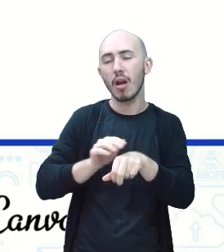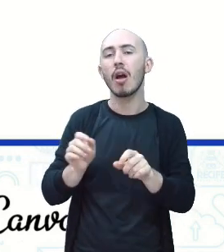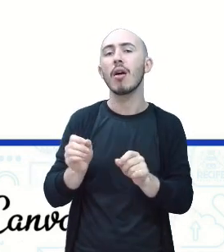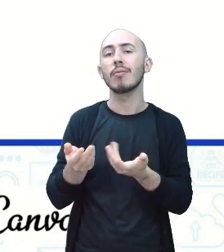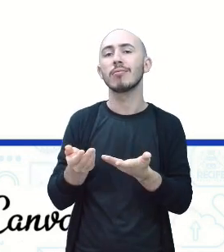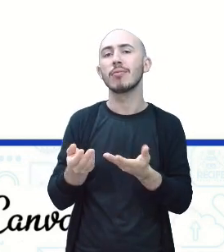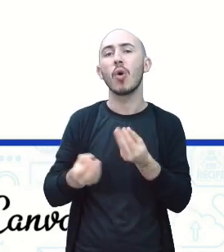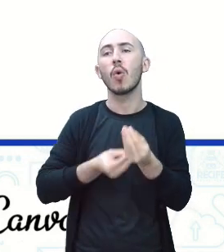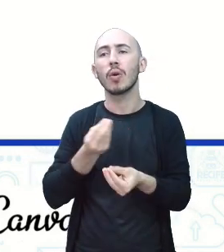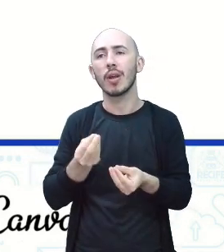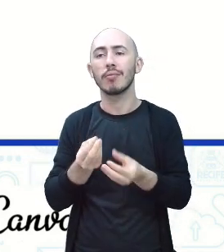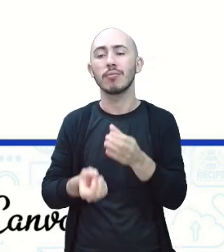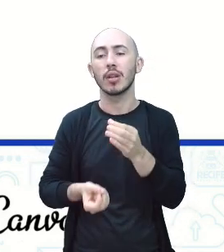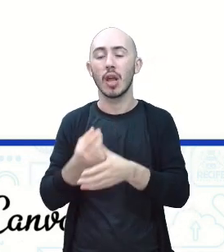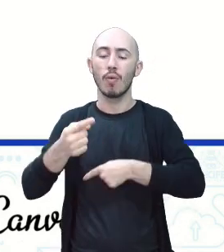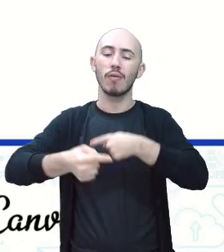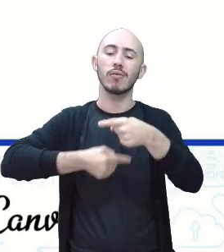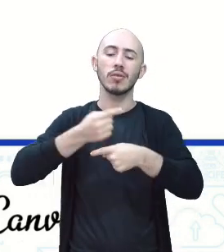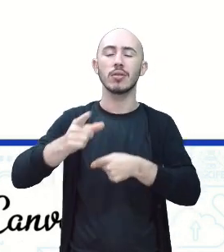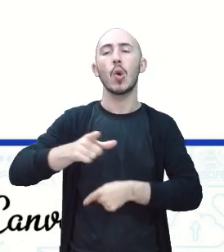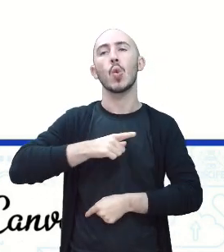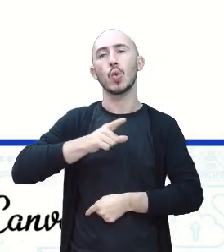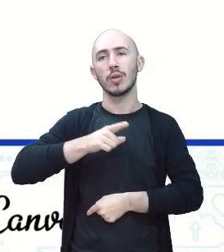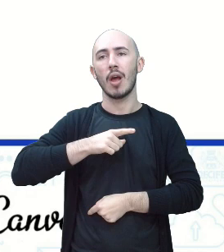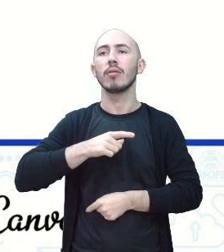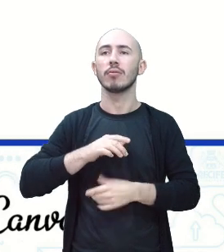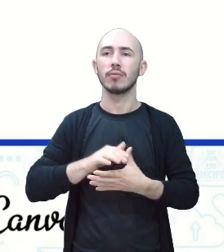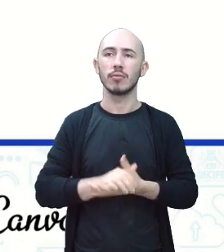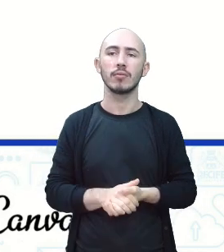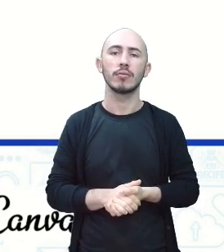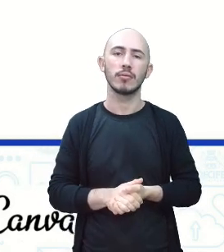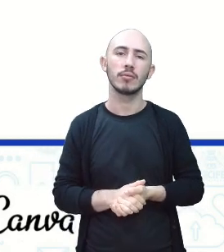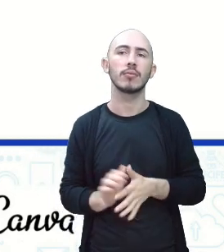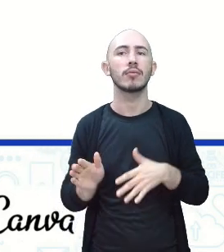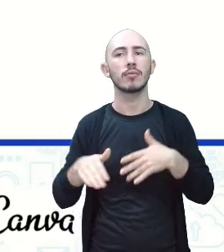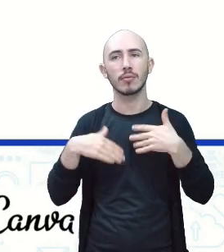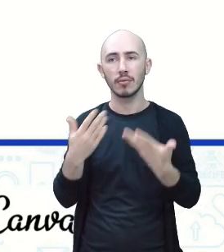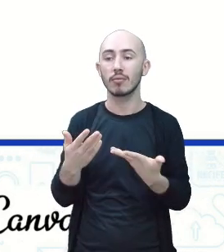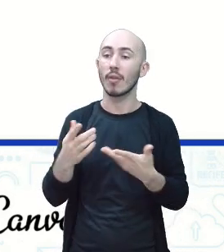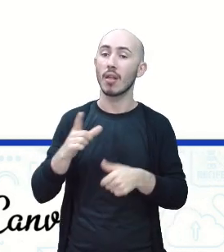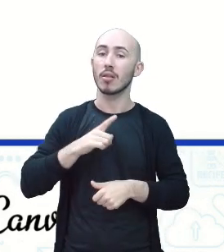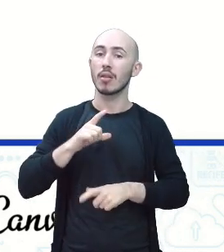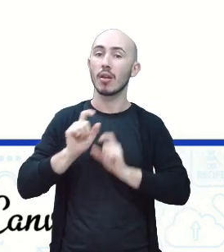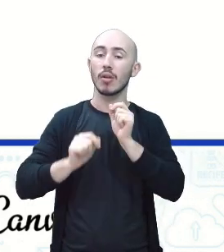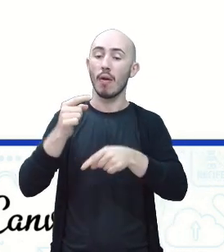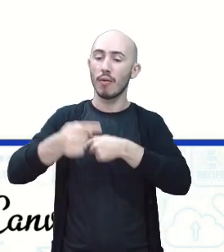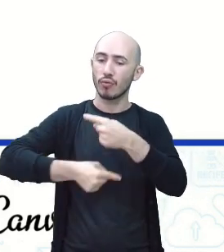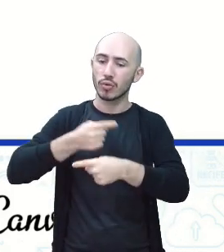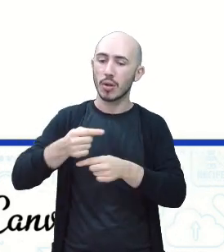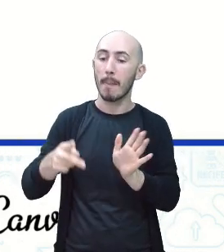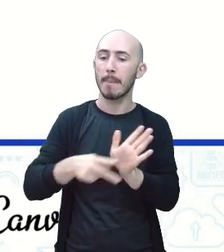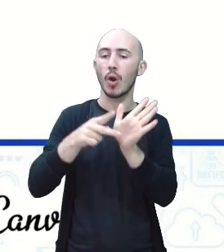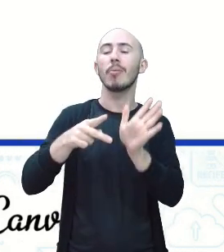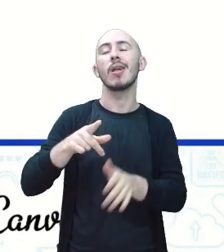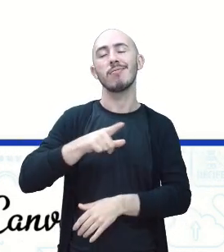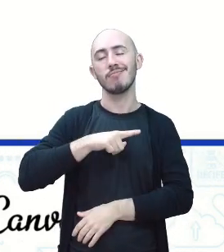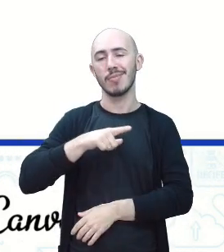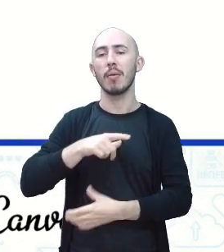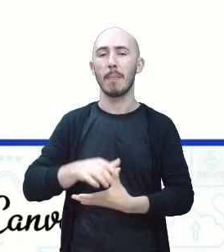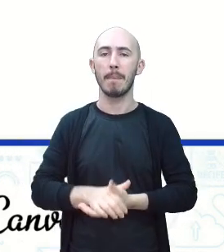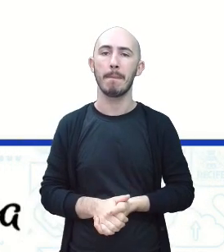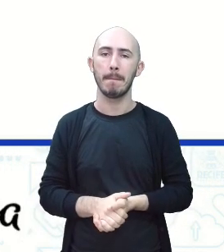função. Então, esses órgãos, né, e esses tecidos organizados realizam uma função específica.